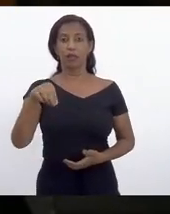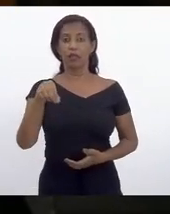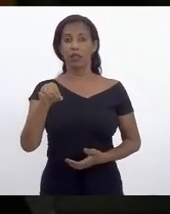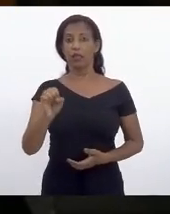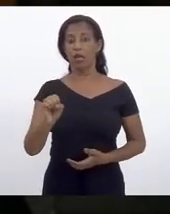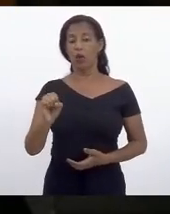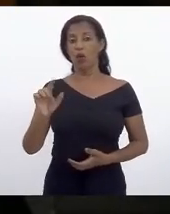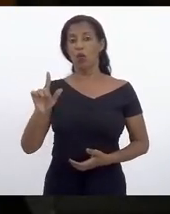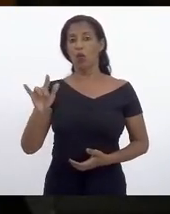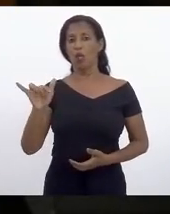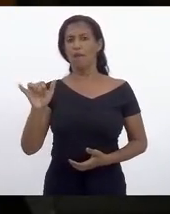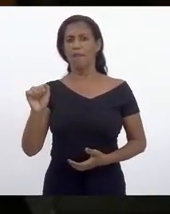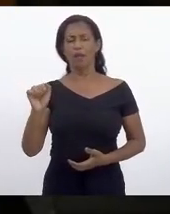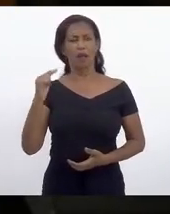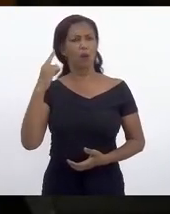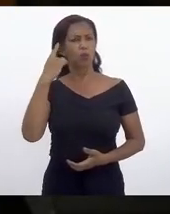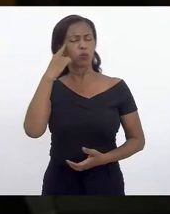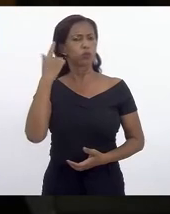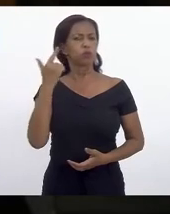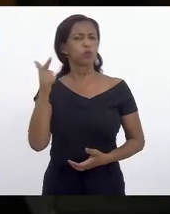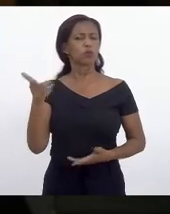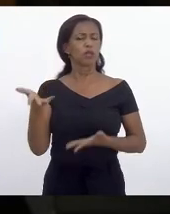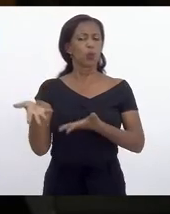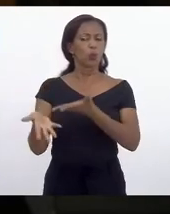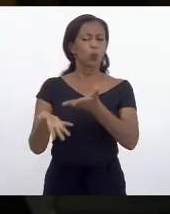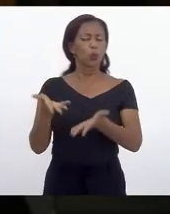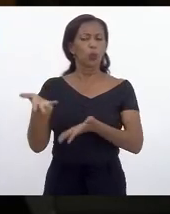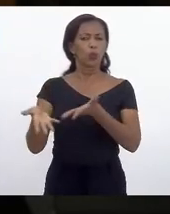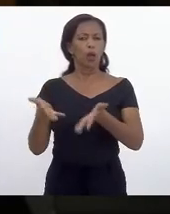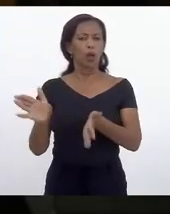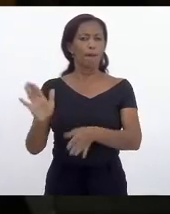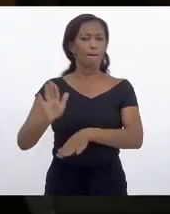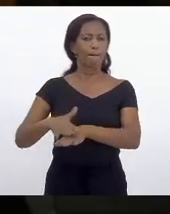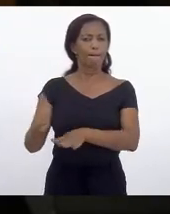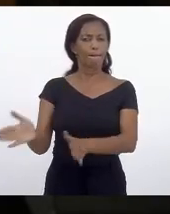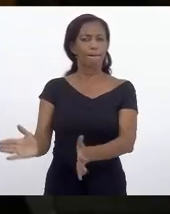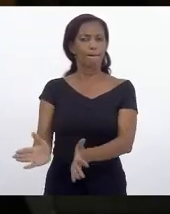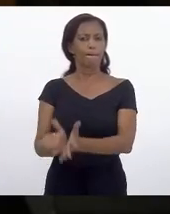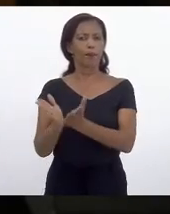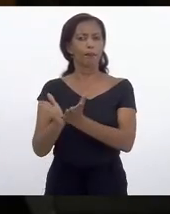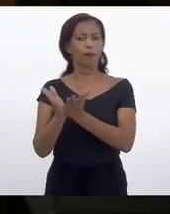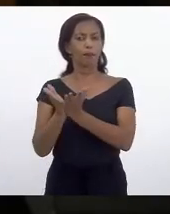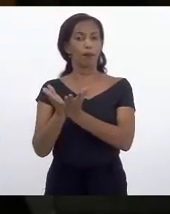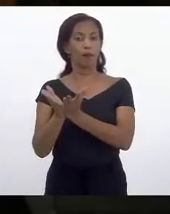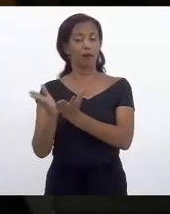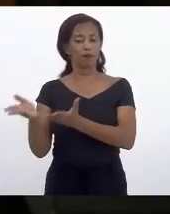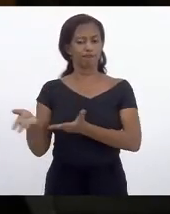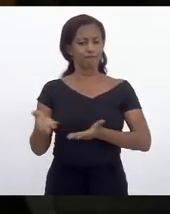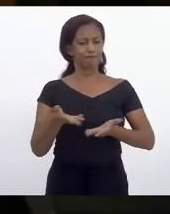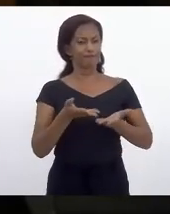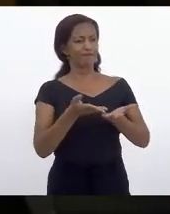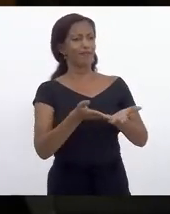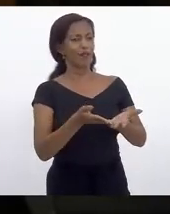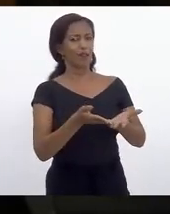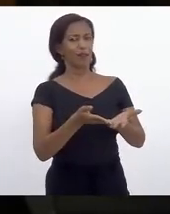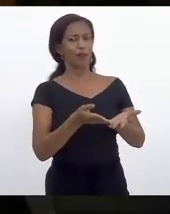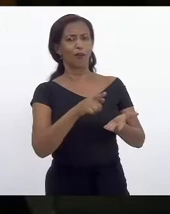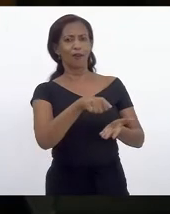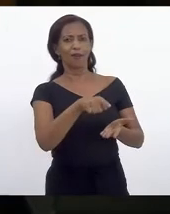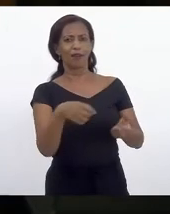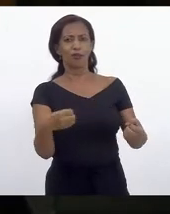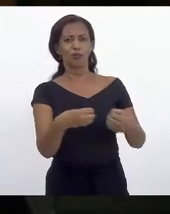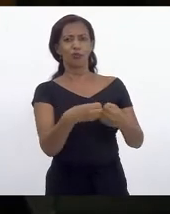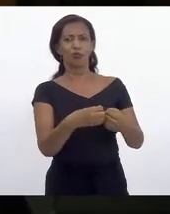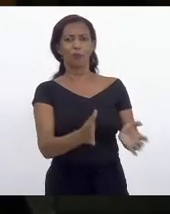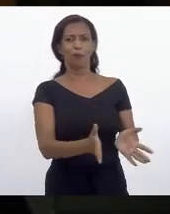neoliberal, que não tem o menor cuidado com os menos favorecidos, passou a estar agora dos lados dos menos